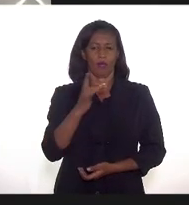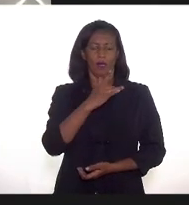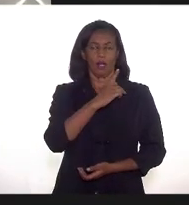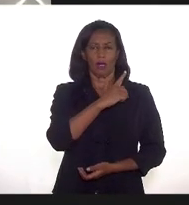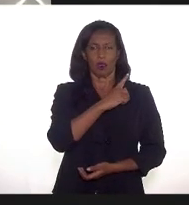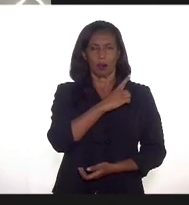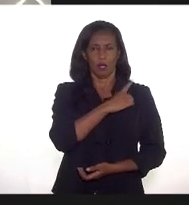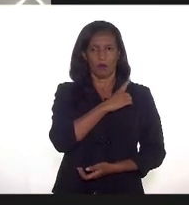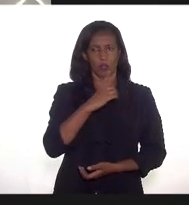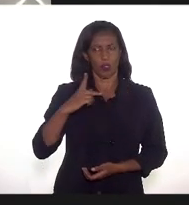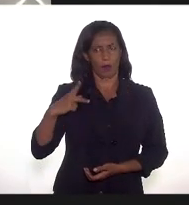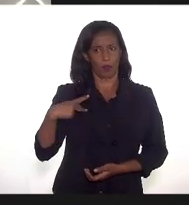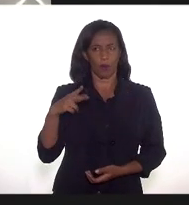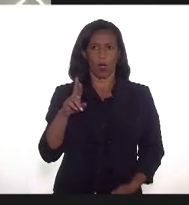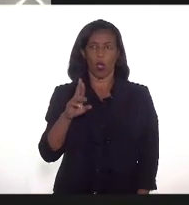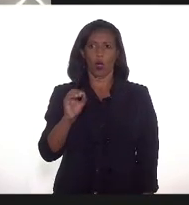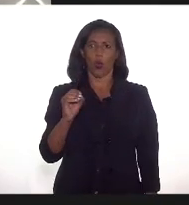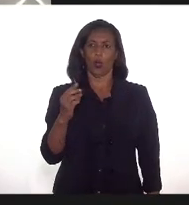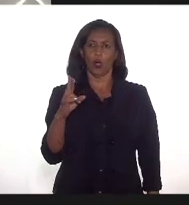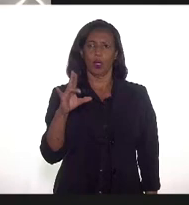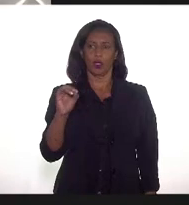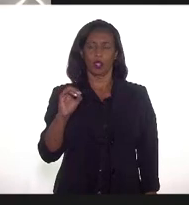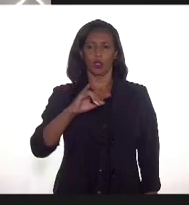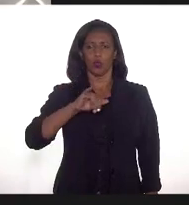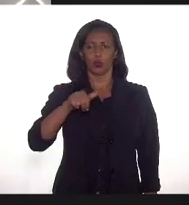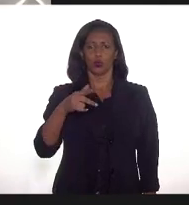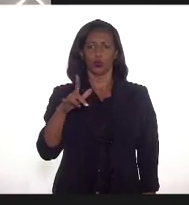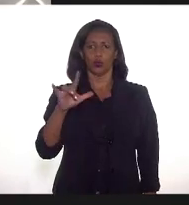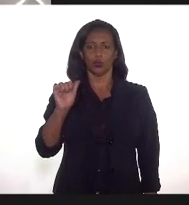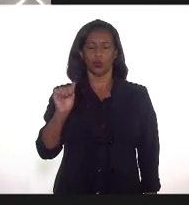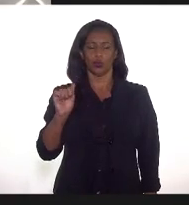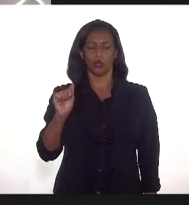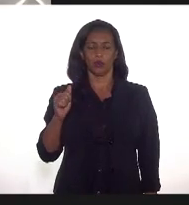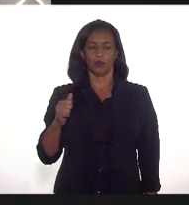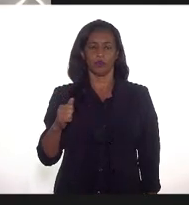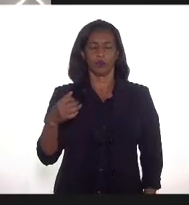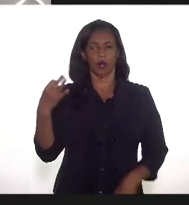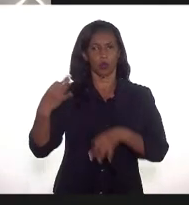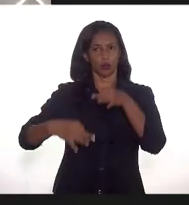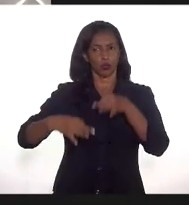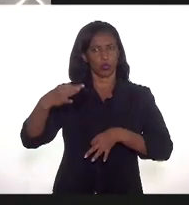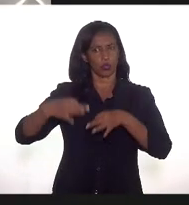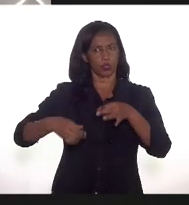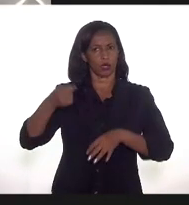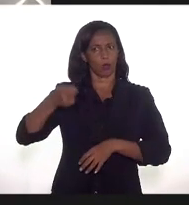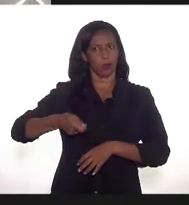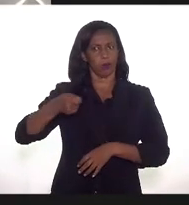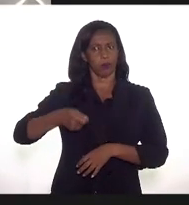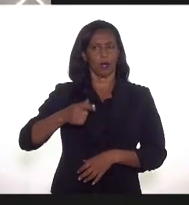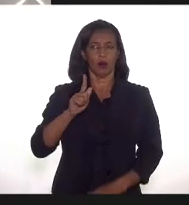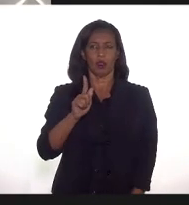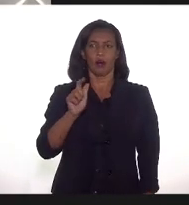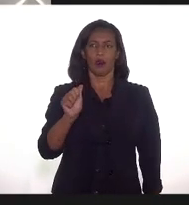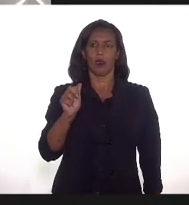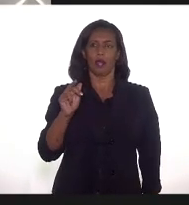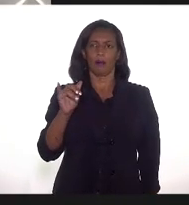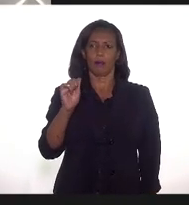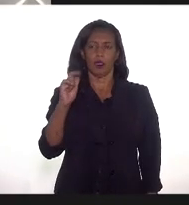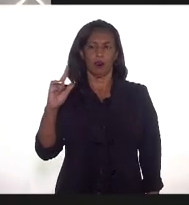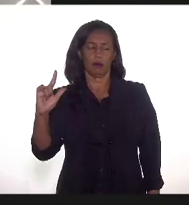Pública, Rodrigo Batista, Júlia Chaves, pelo Tribunal de Justiça, Gabriel de Albuquerque